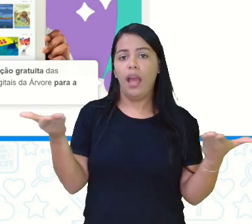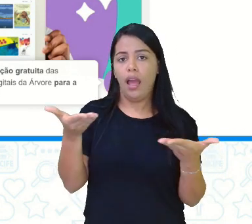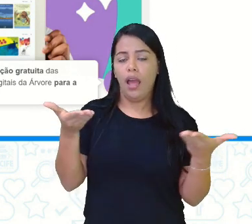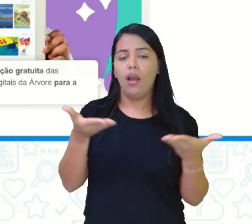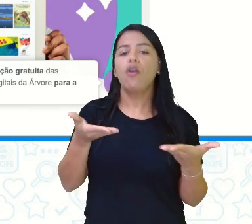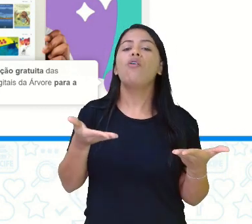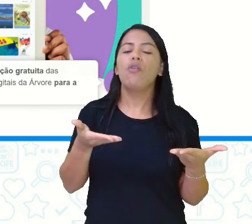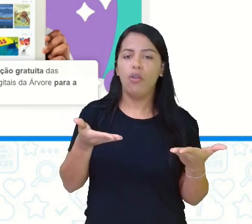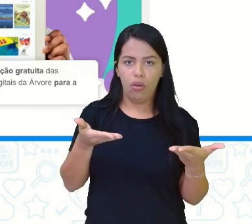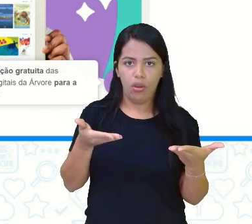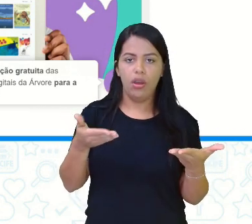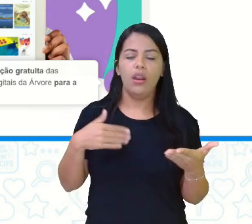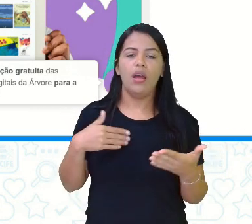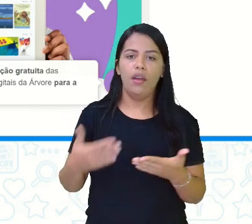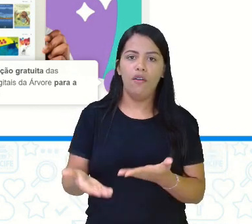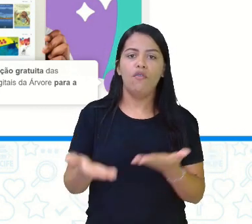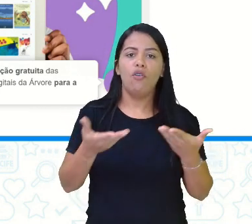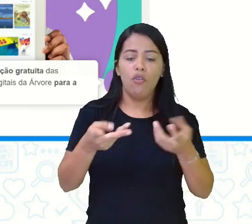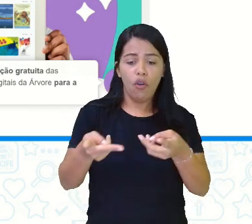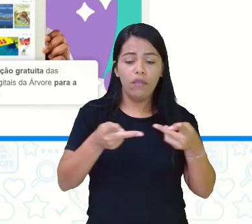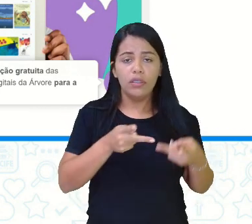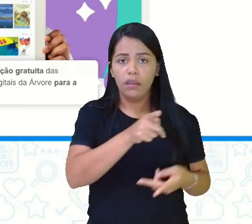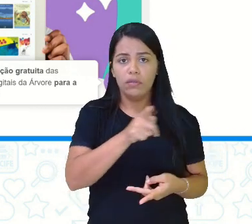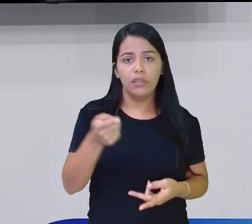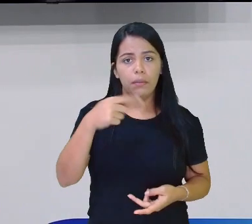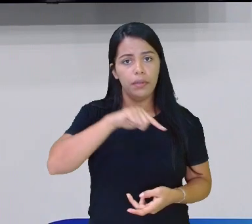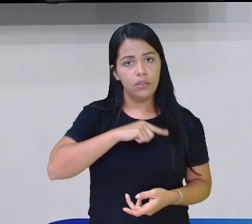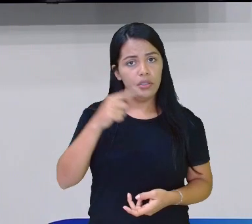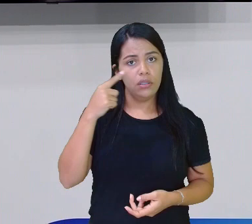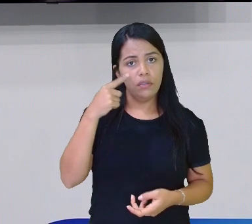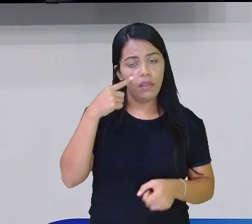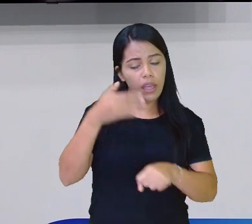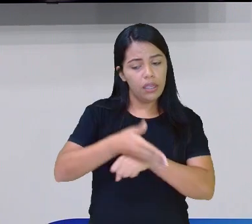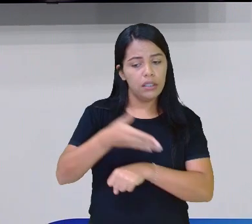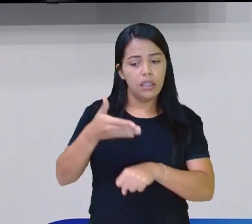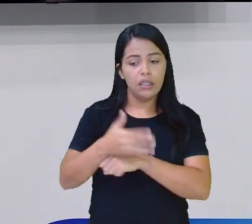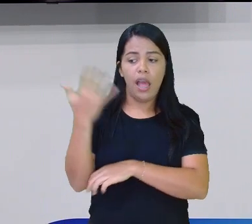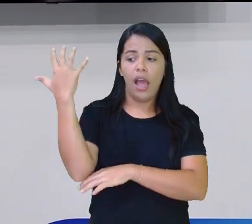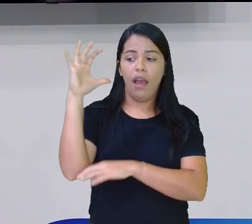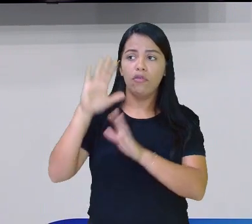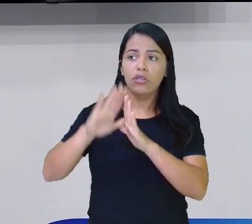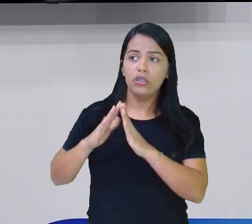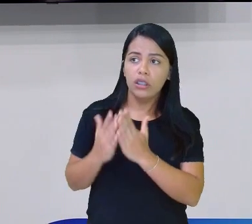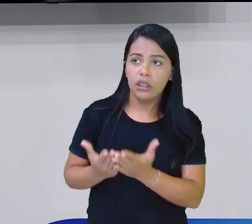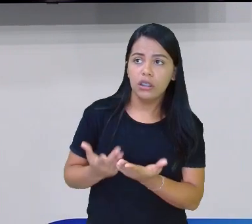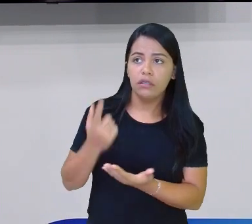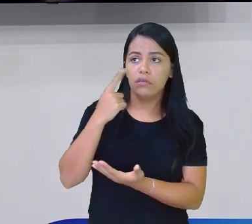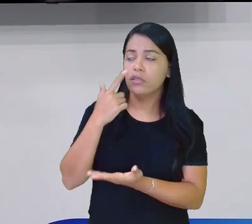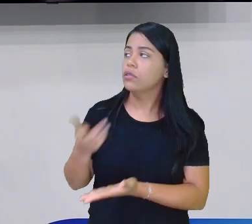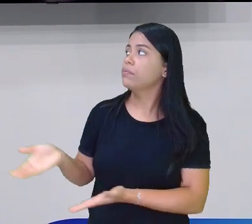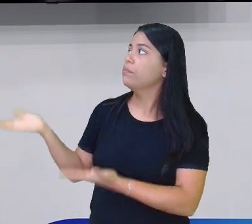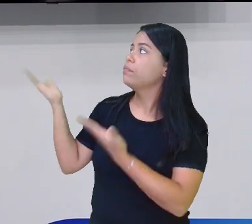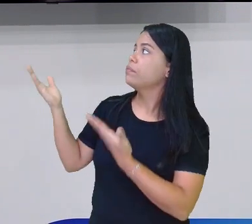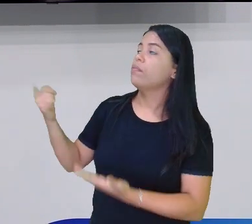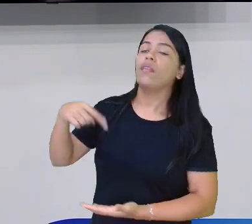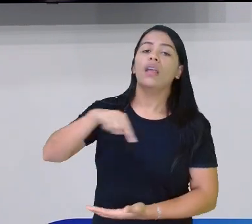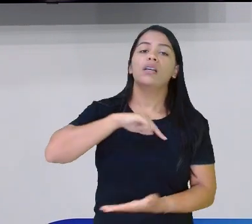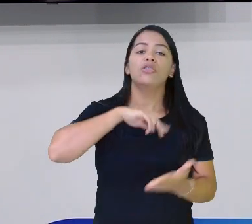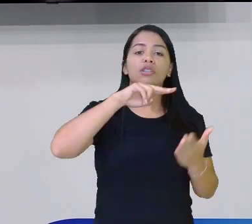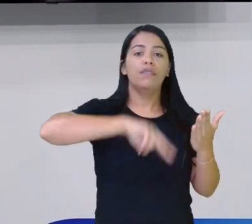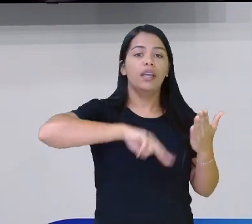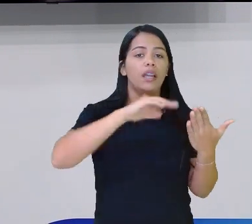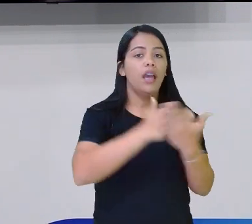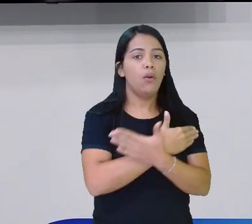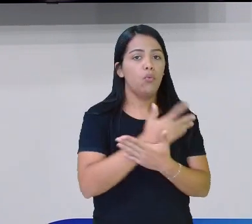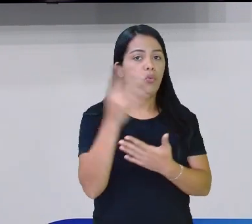na árvore de livros, tá certo? Esse livro que eu vou recomendar para vocês, vamos ler algumas historinhas aqui.